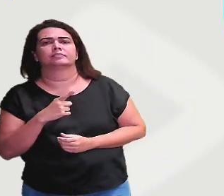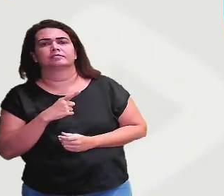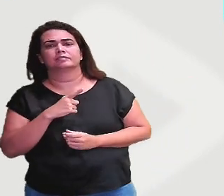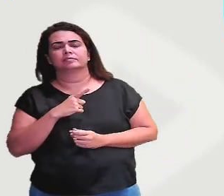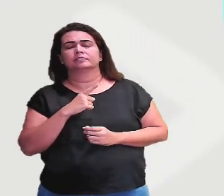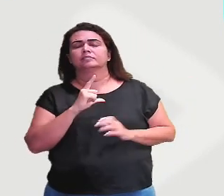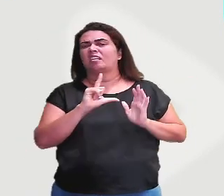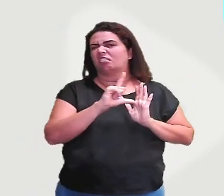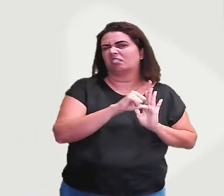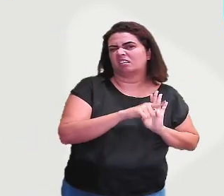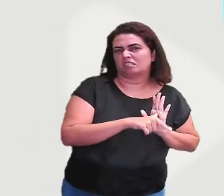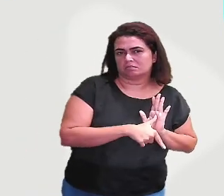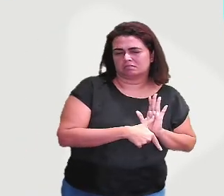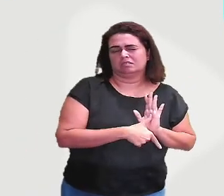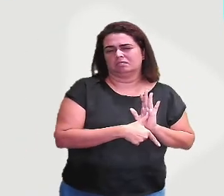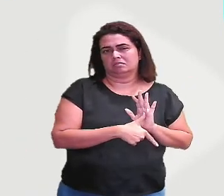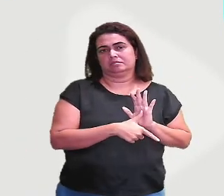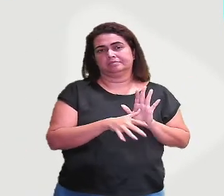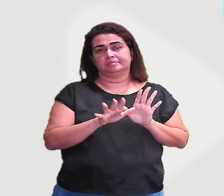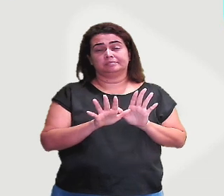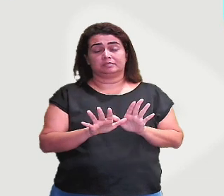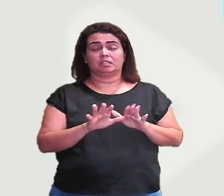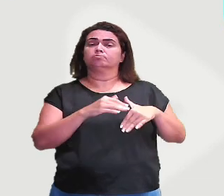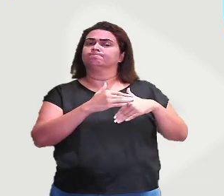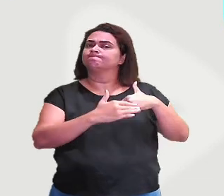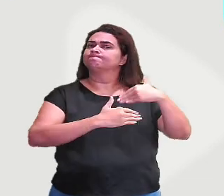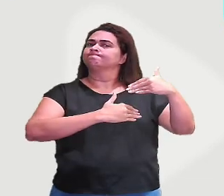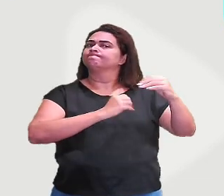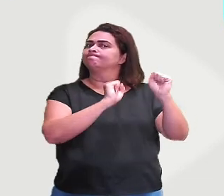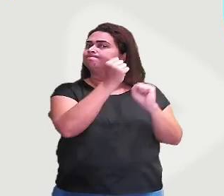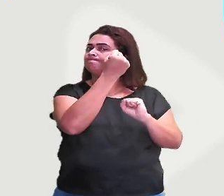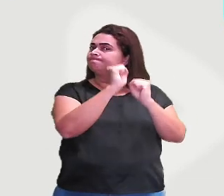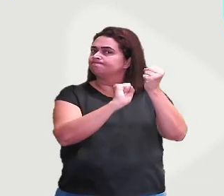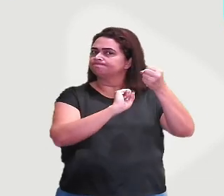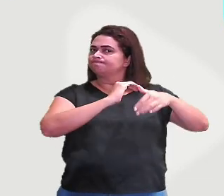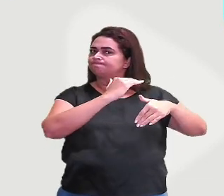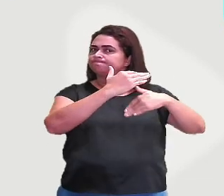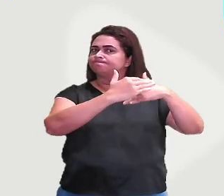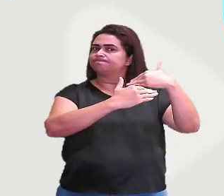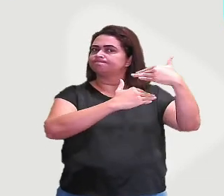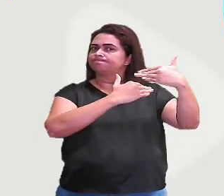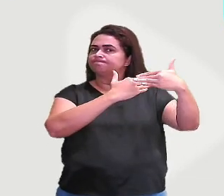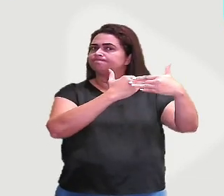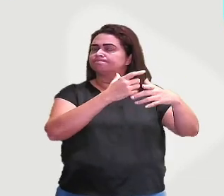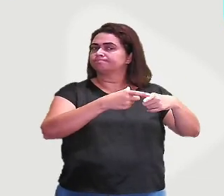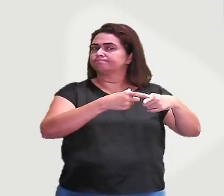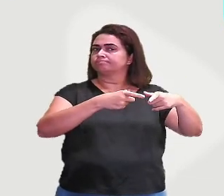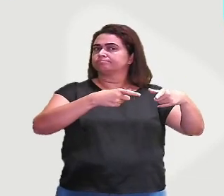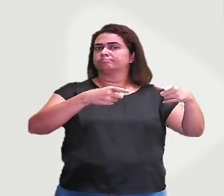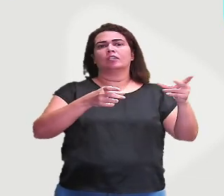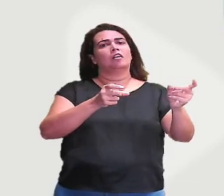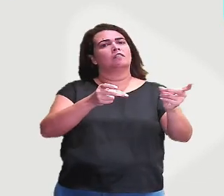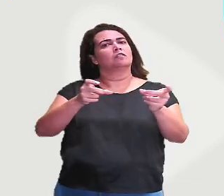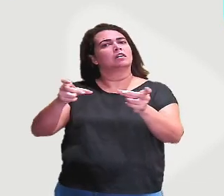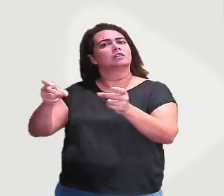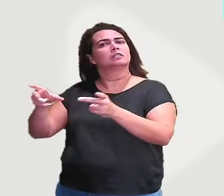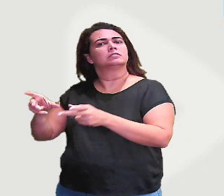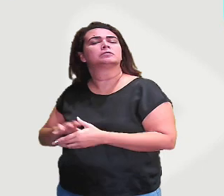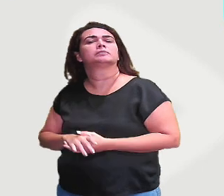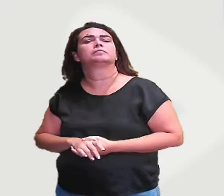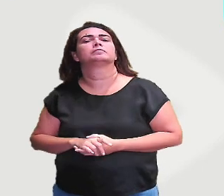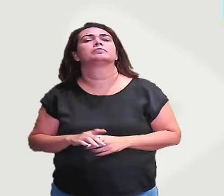tardia, mas que vai crescendo e vai ocupando espaço no mercado. Crescimento da